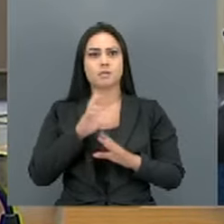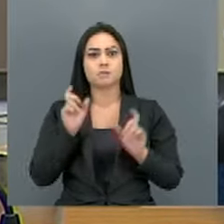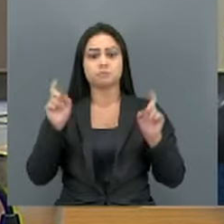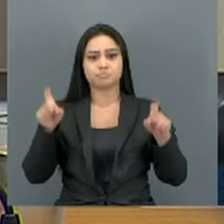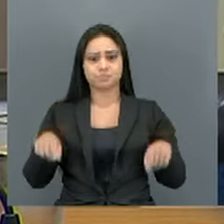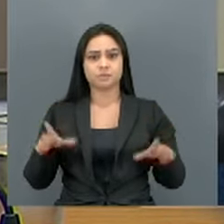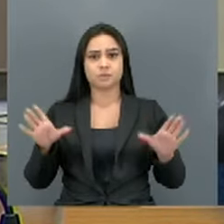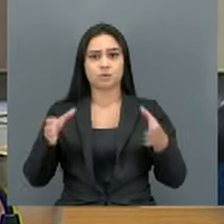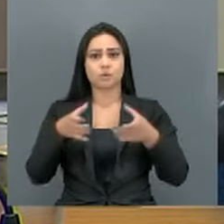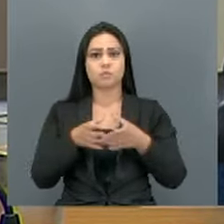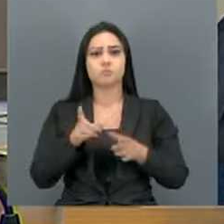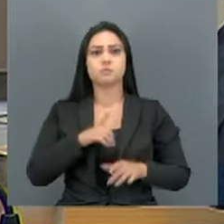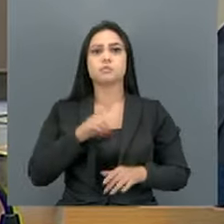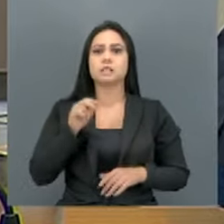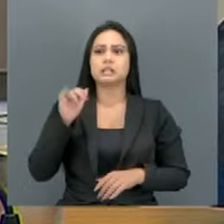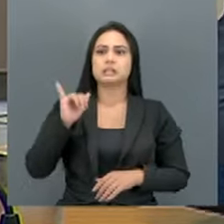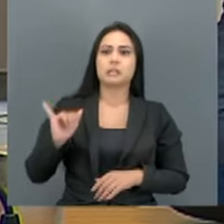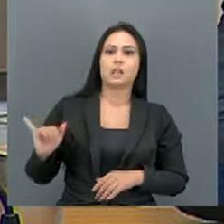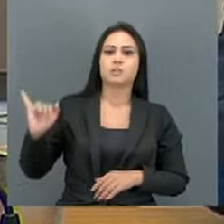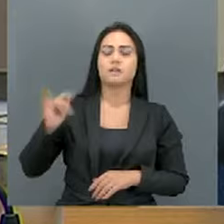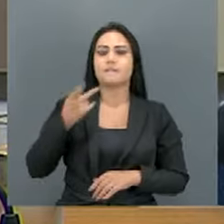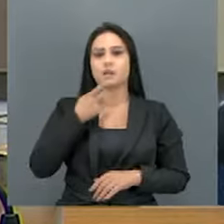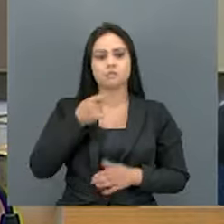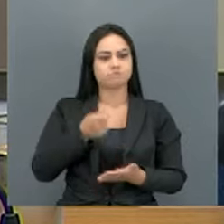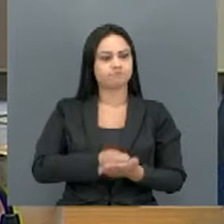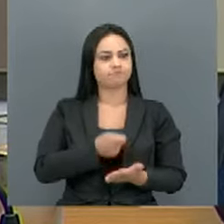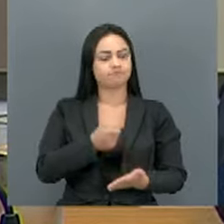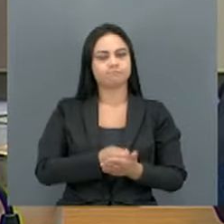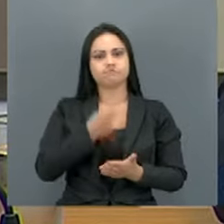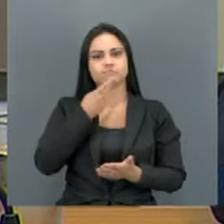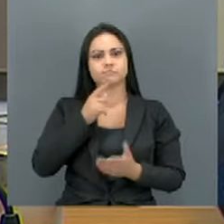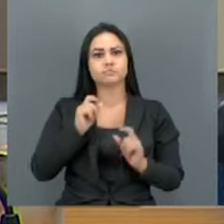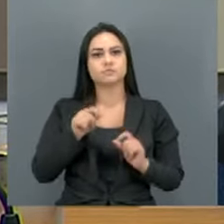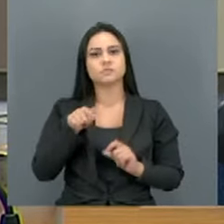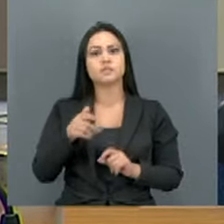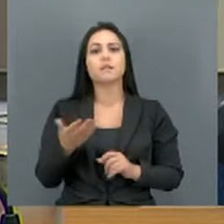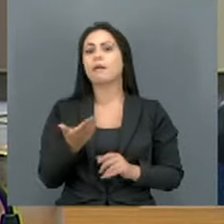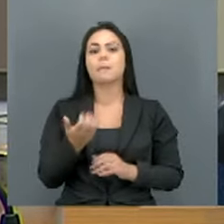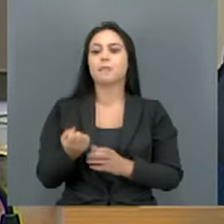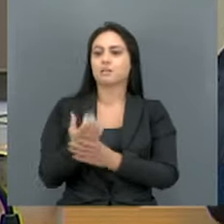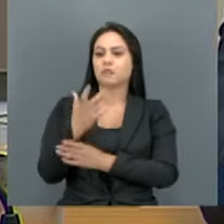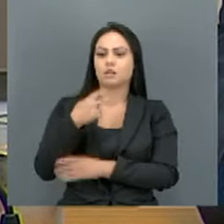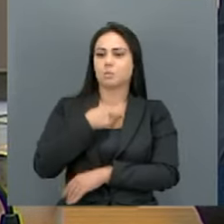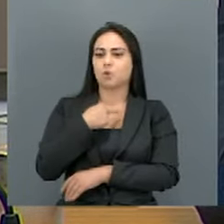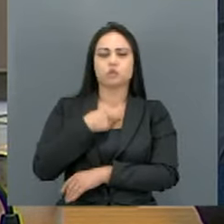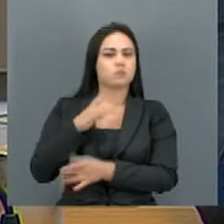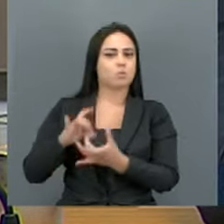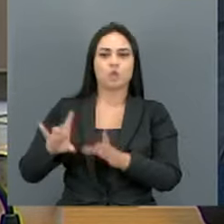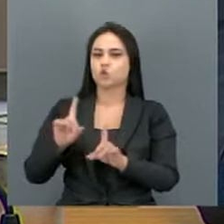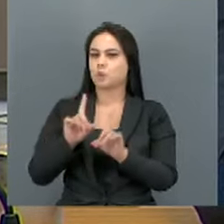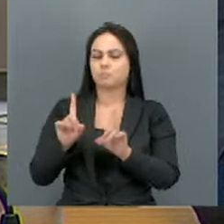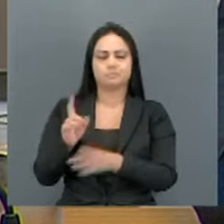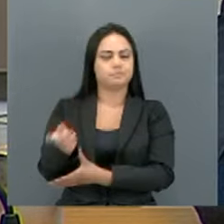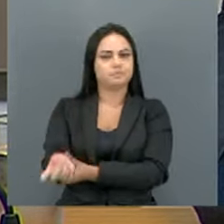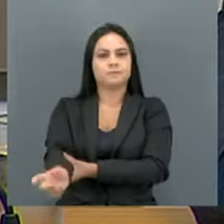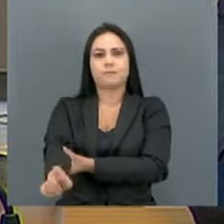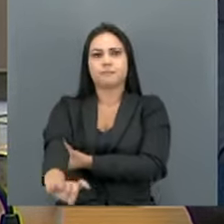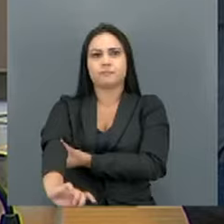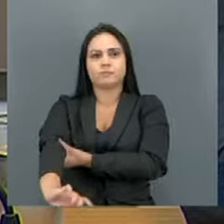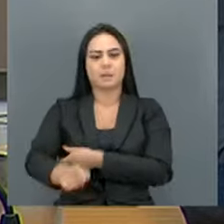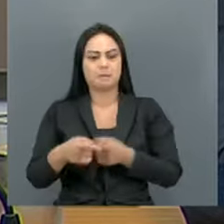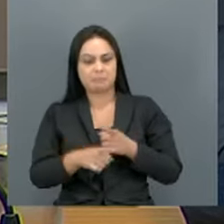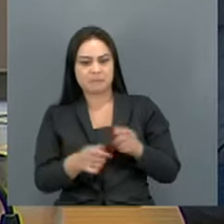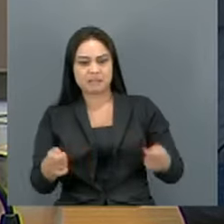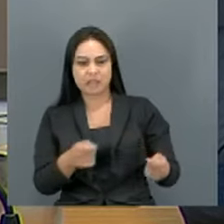organismos internacionais, que teimam em dizer, você quer plantar, não pode, não deixo. Você quer tirar minério, eu não